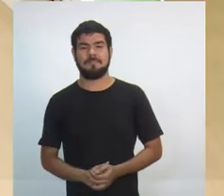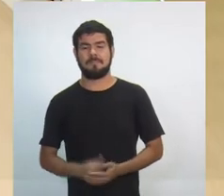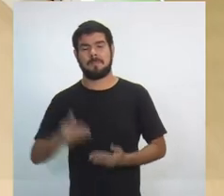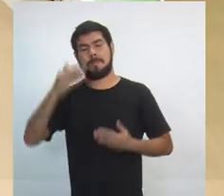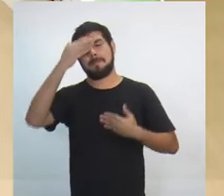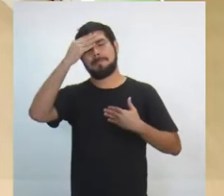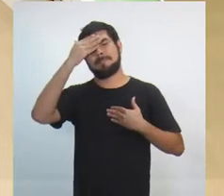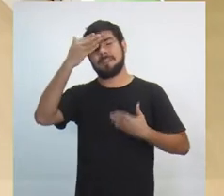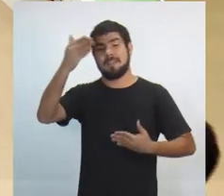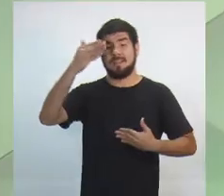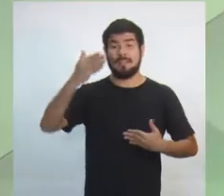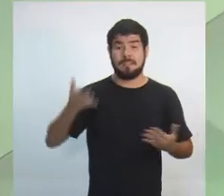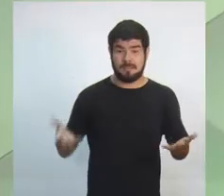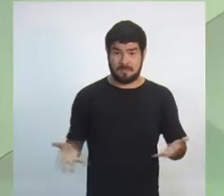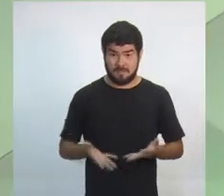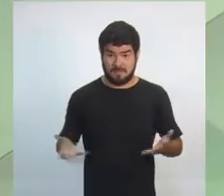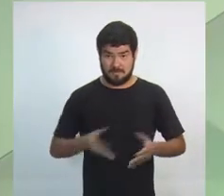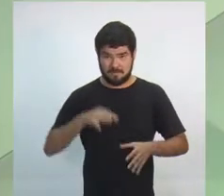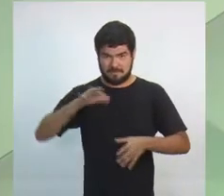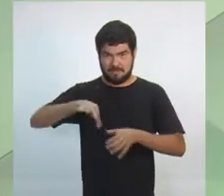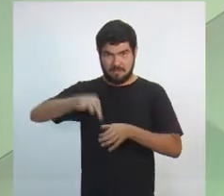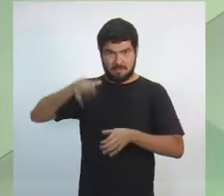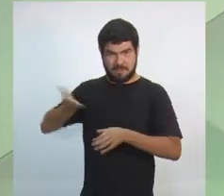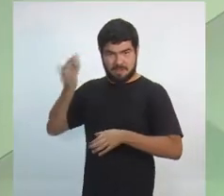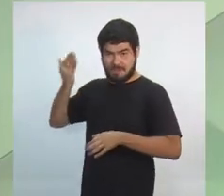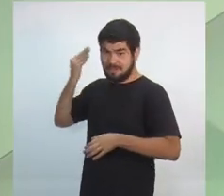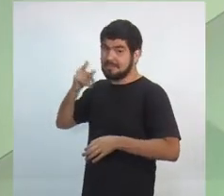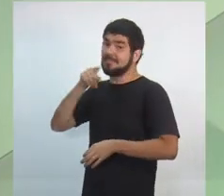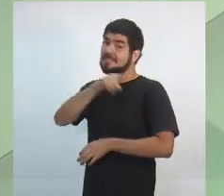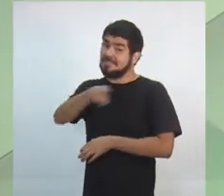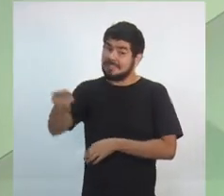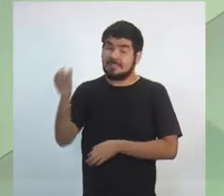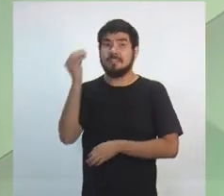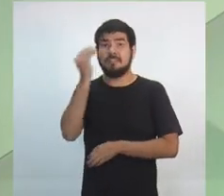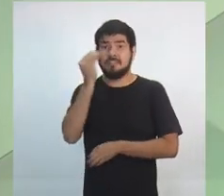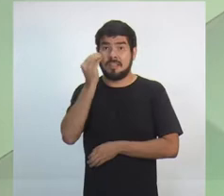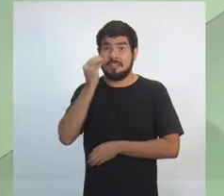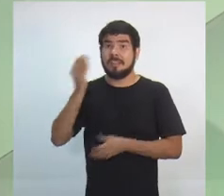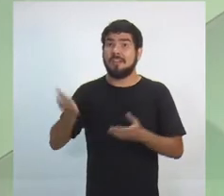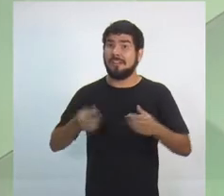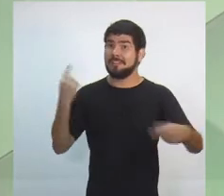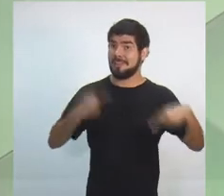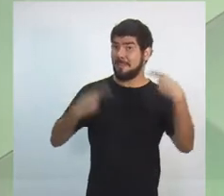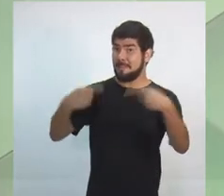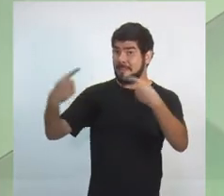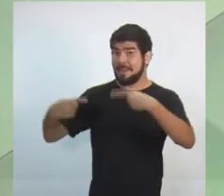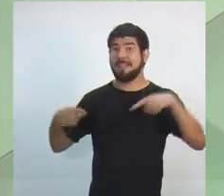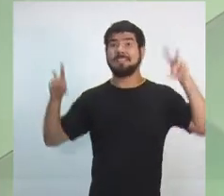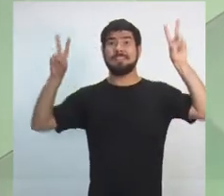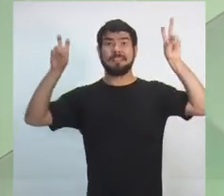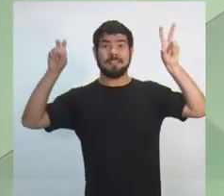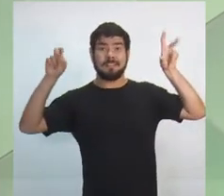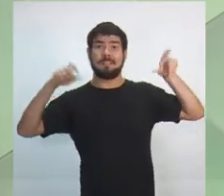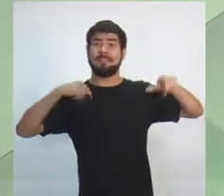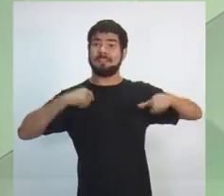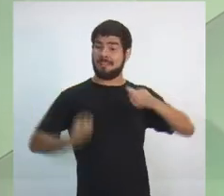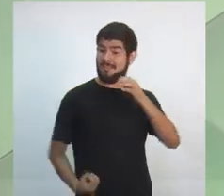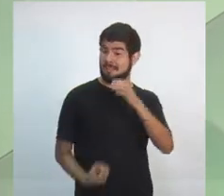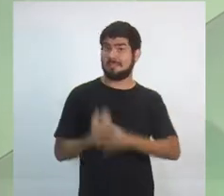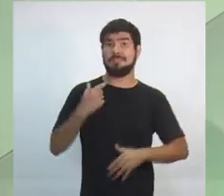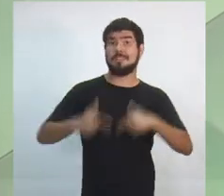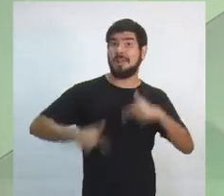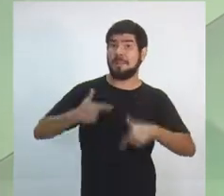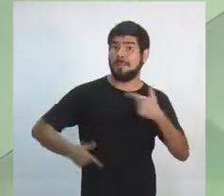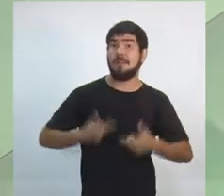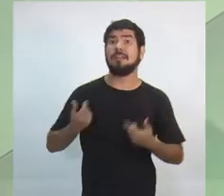candidato. Pela ordem agora dos sorteios, você que está acompanhando aqui o nosso debate temático sobre geração de emprego e renda, é